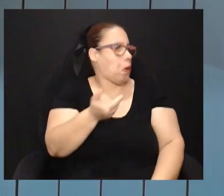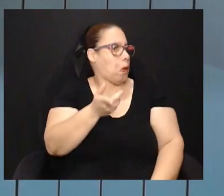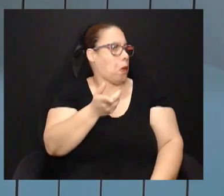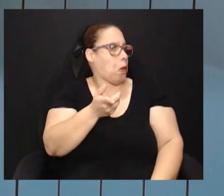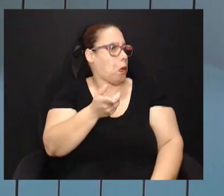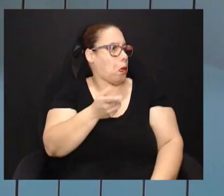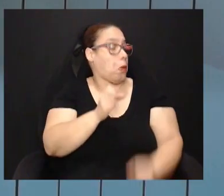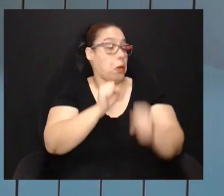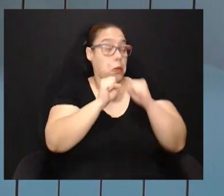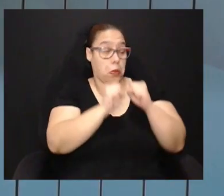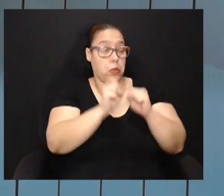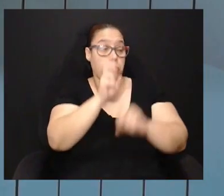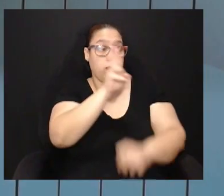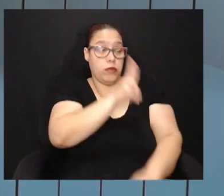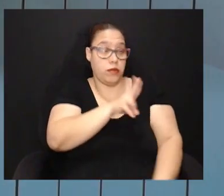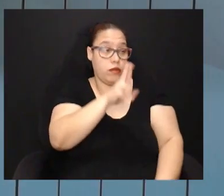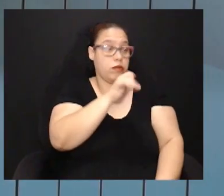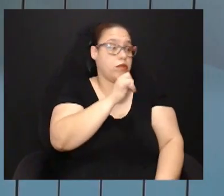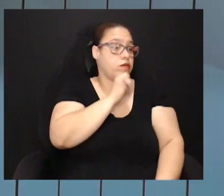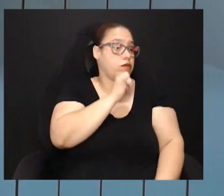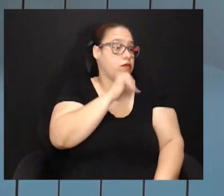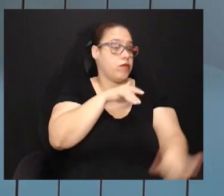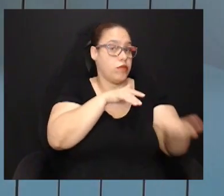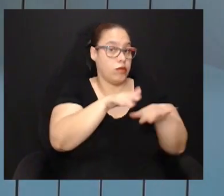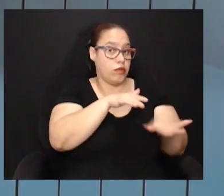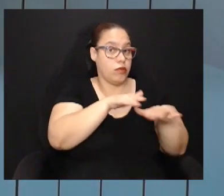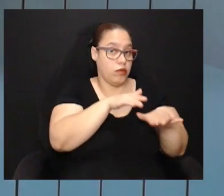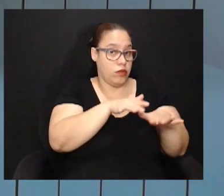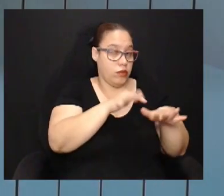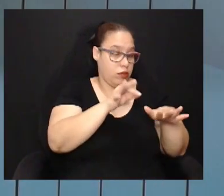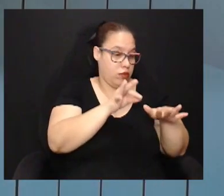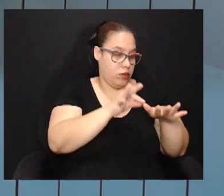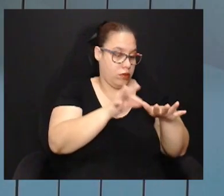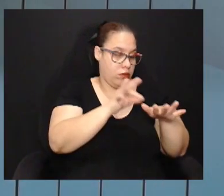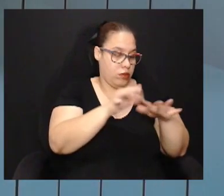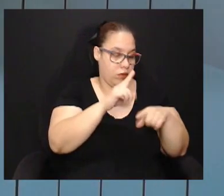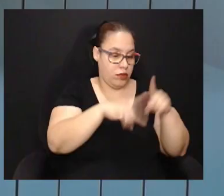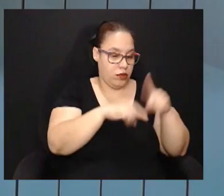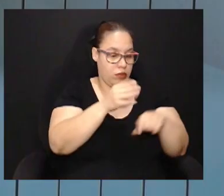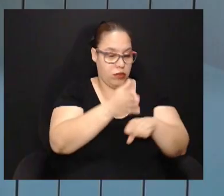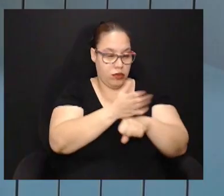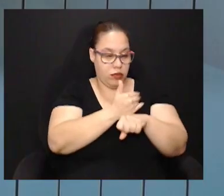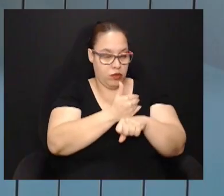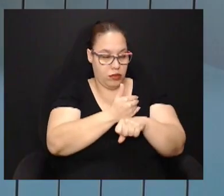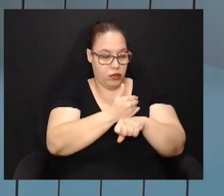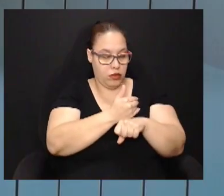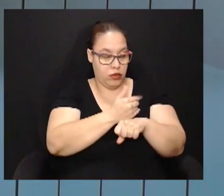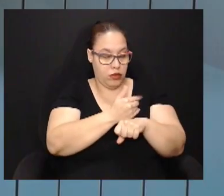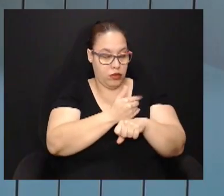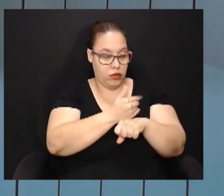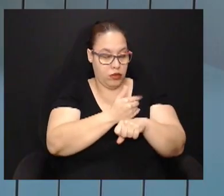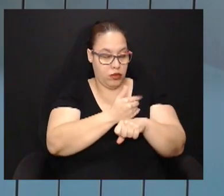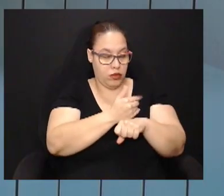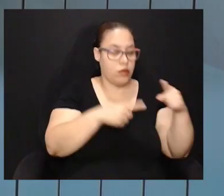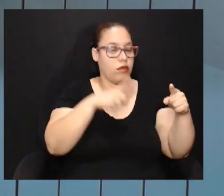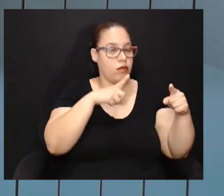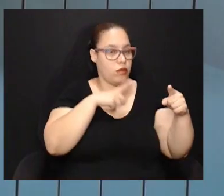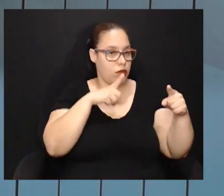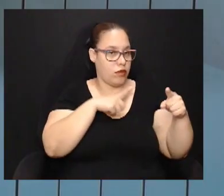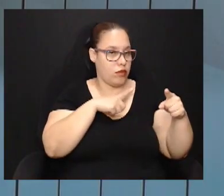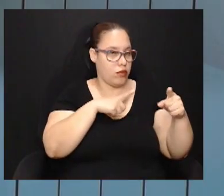algum critério para que possa ser utilizado, por exemplo, no momento que ele está usando esse produto antes dessa